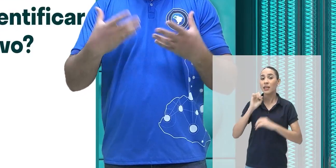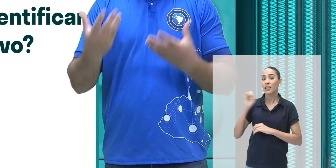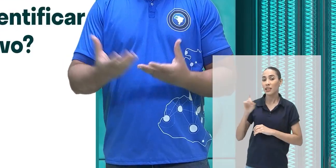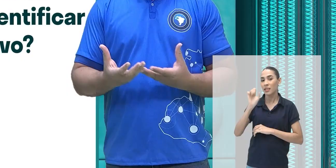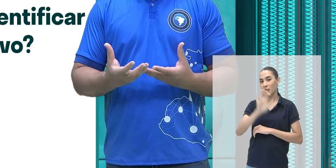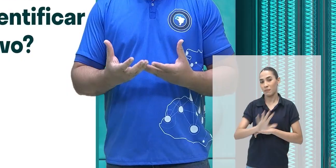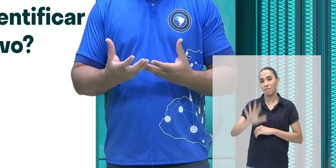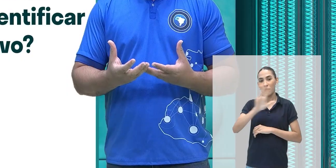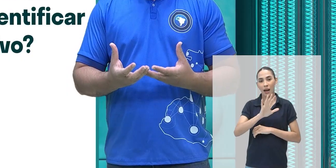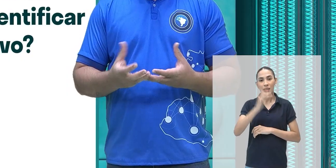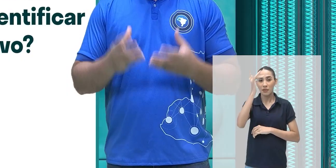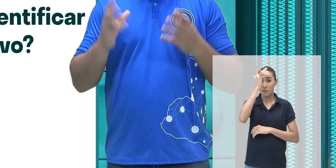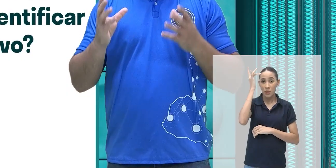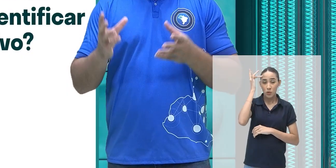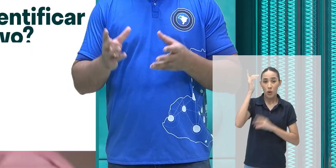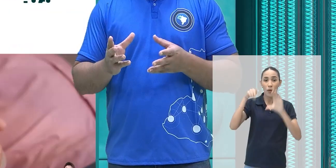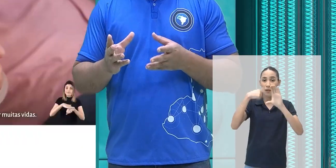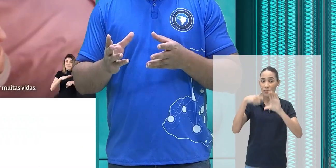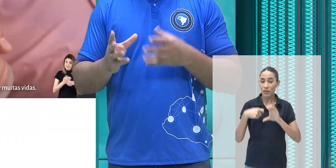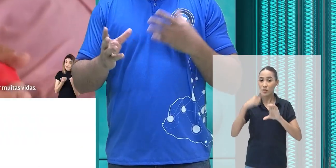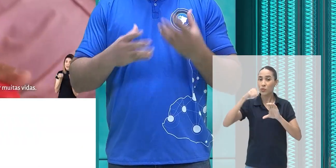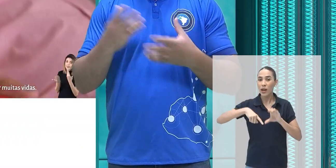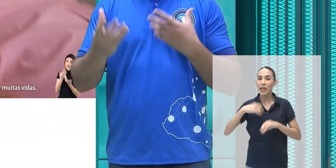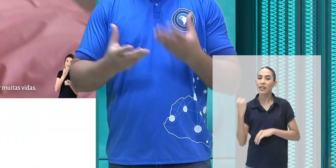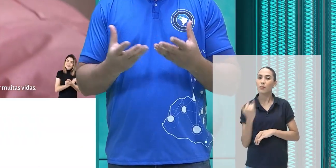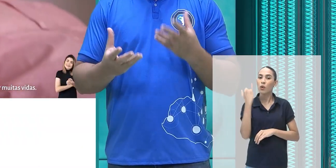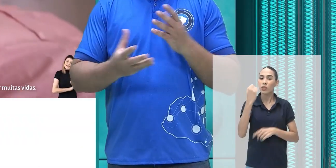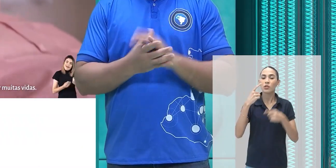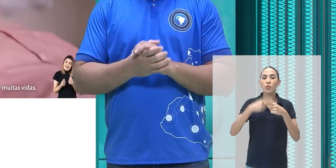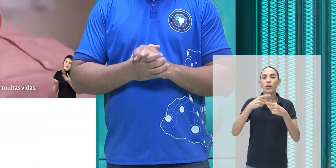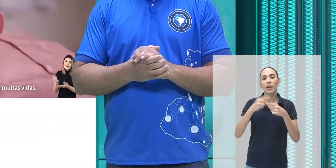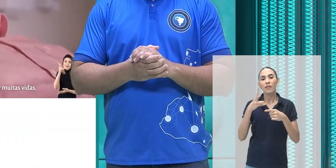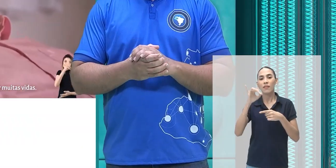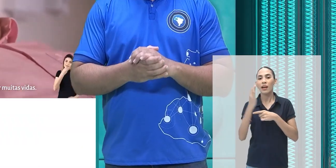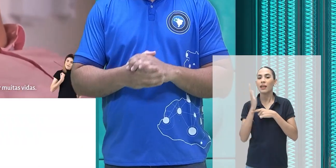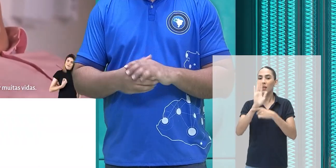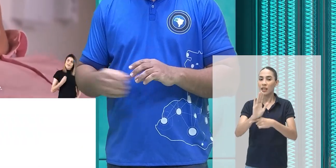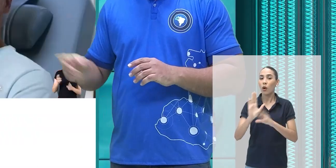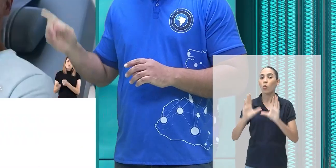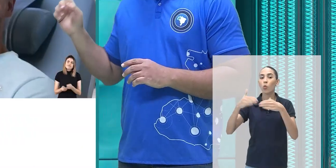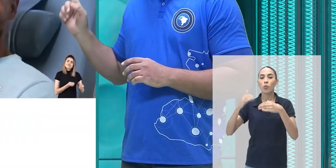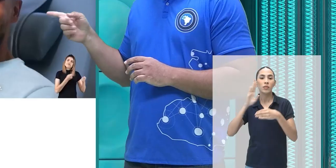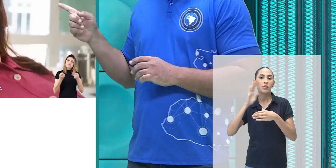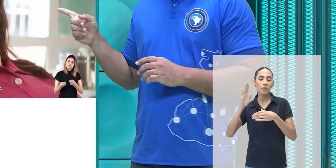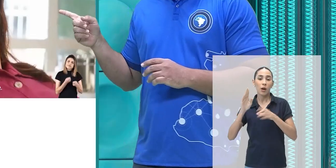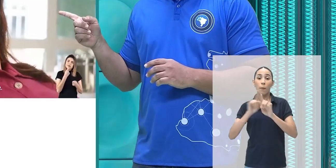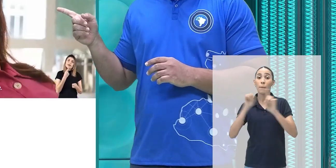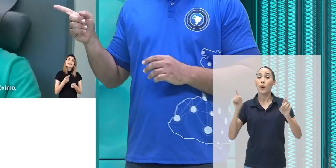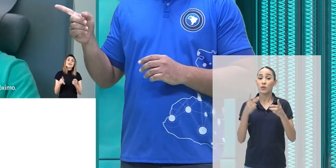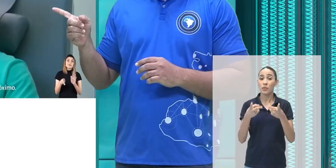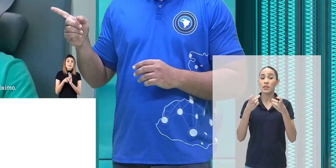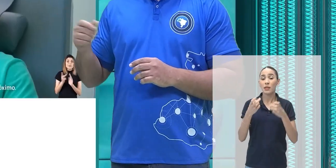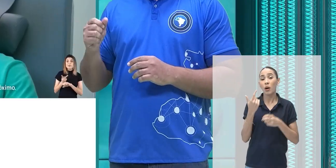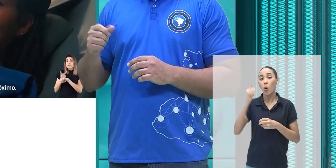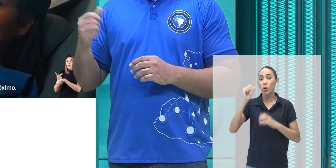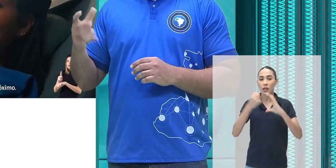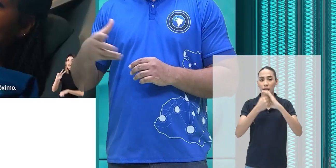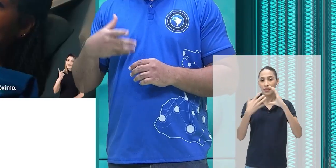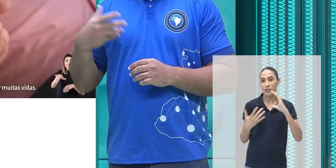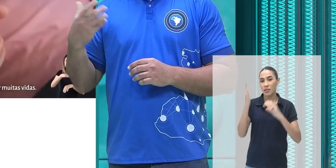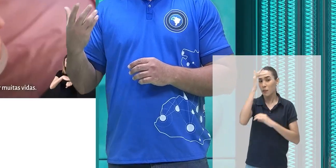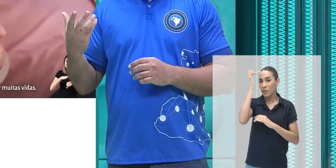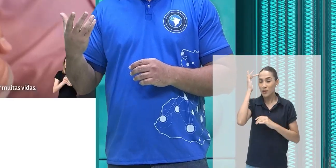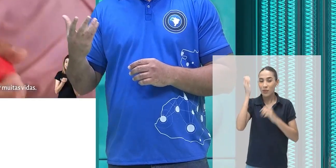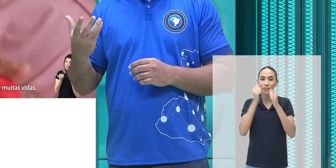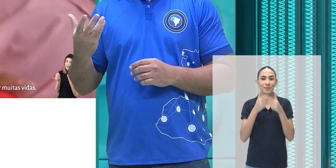a imagem dessas pessoas, é importante porque ela nos ajuda a identificar o público-alvo. E observem também outro ponto, essas pessoas